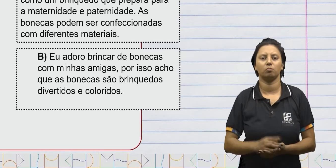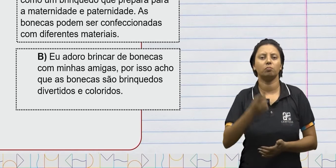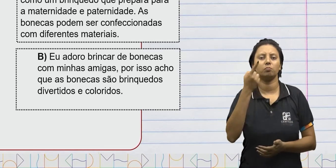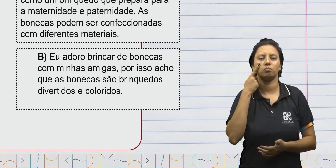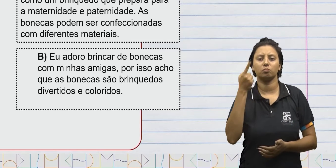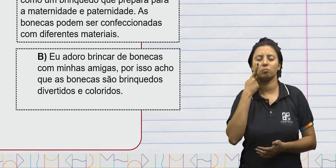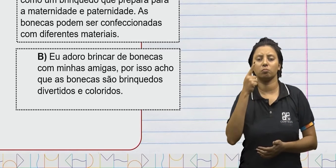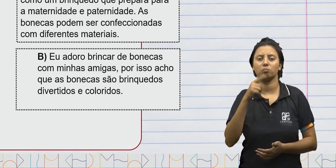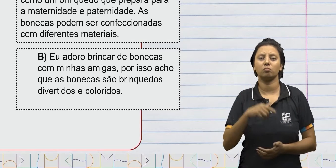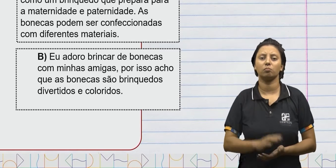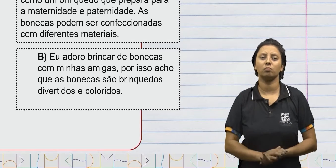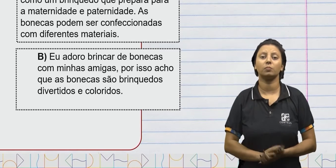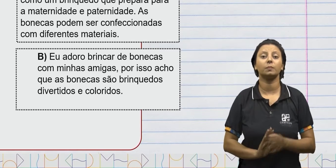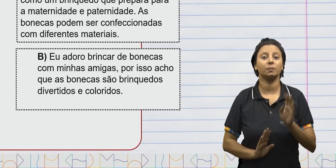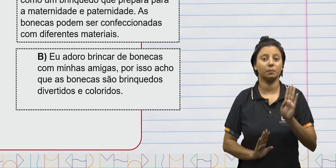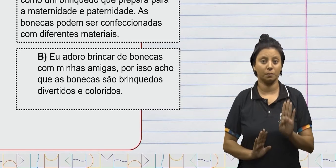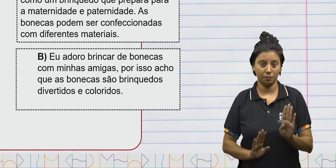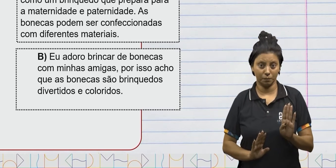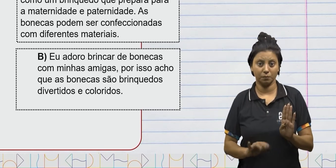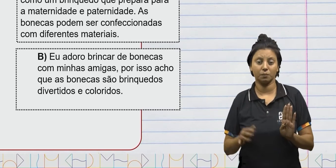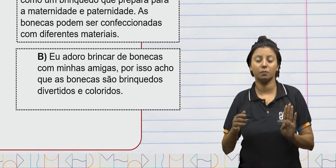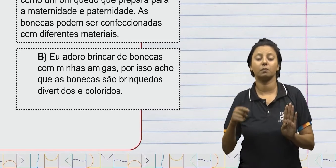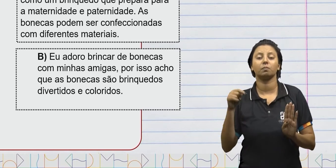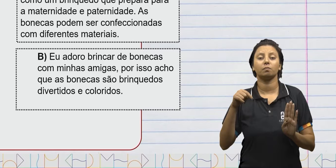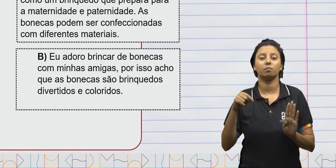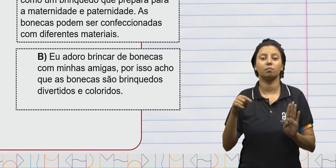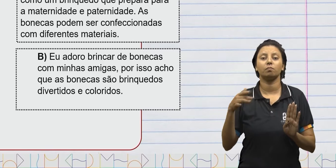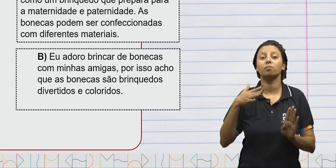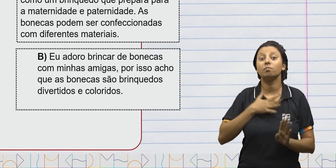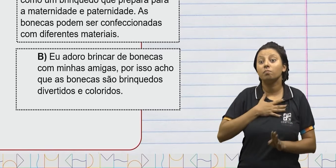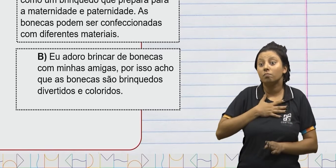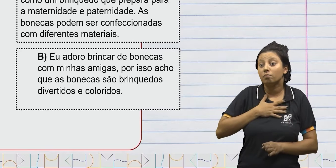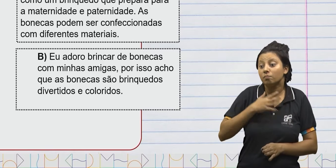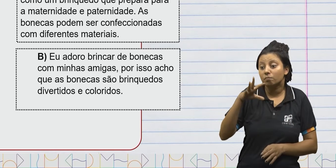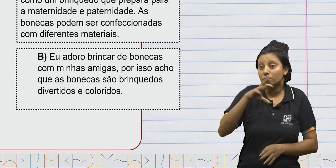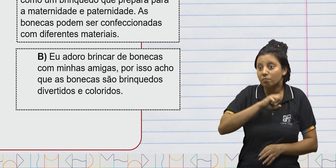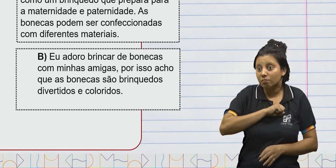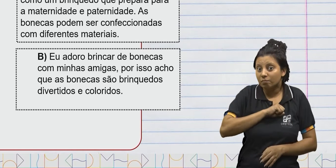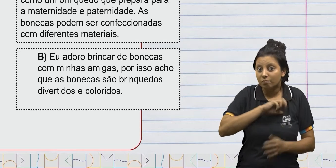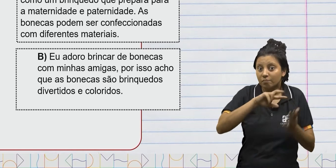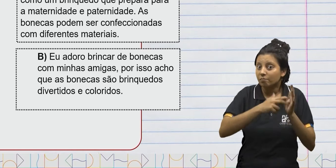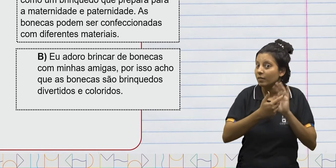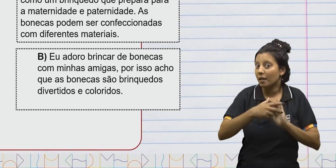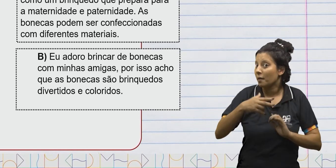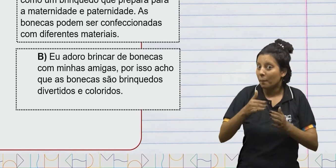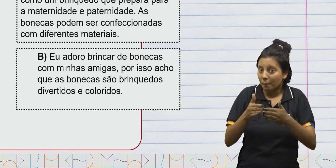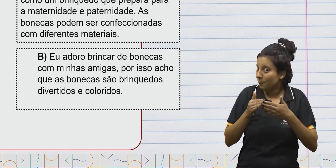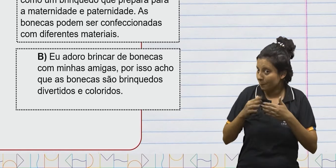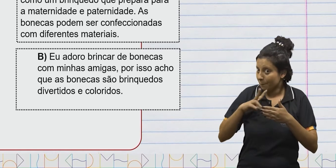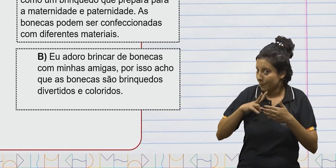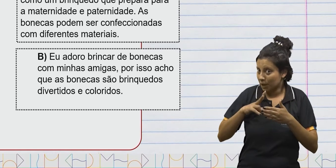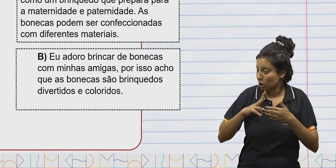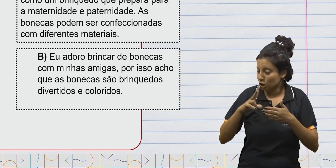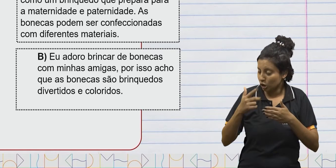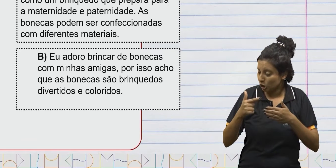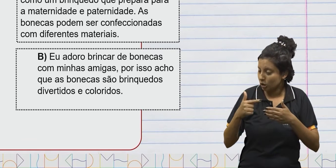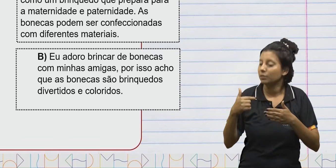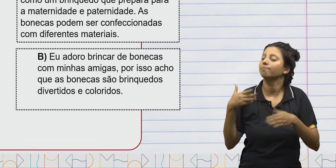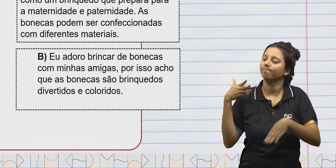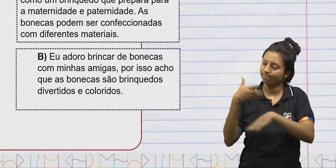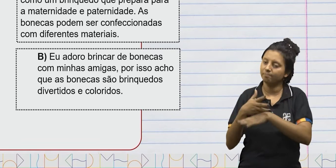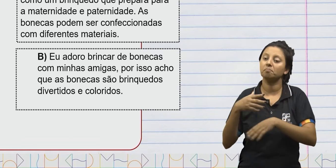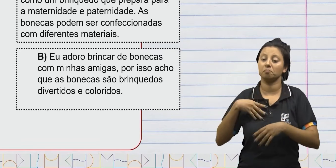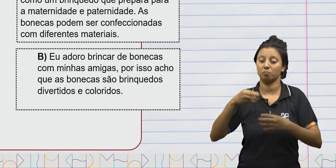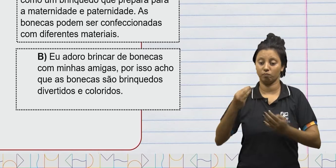Observe que na letra B, o texto fala "eu adoro", ou seja, não é um texto impessoal, pois o autor está